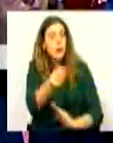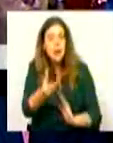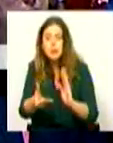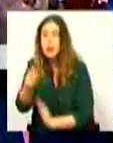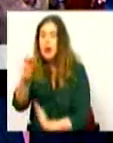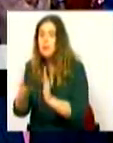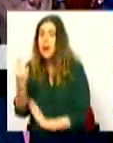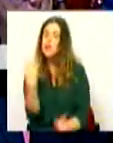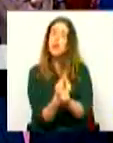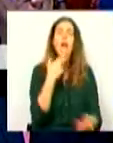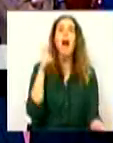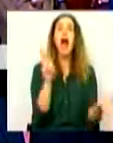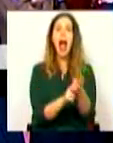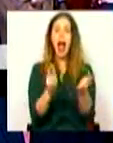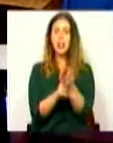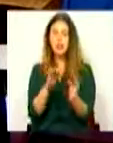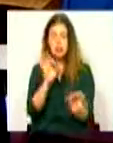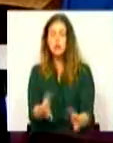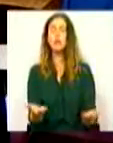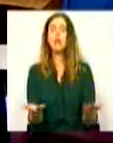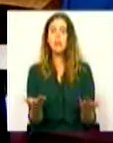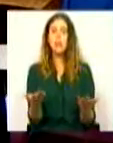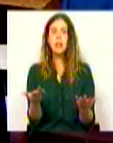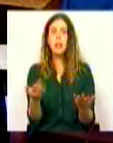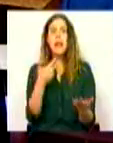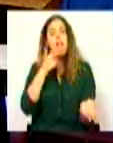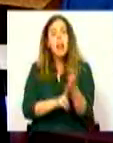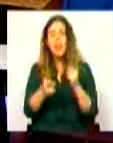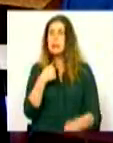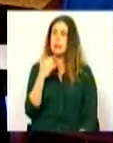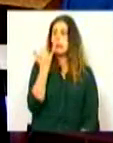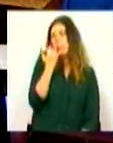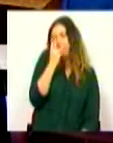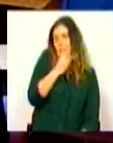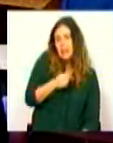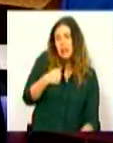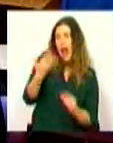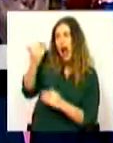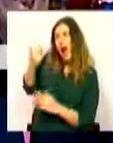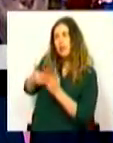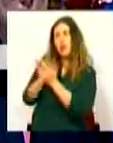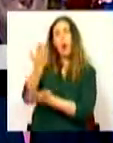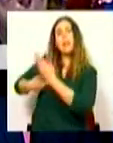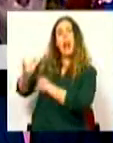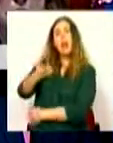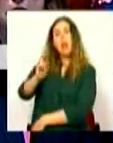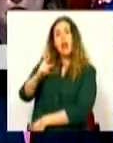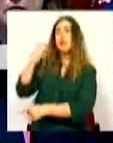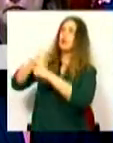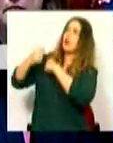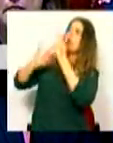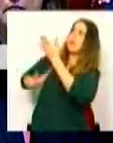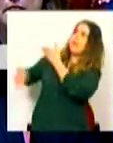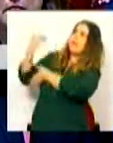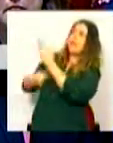cifras reais desta realidade. E esta realidade, infelizmente, não é uma realidade do passado, nem das gerações